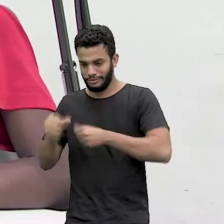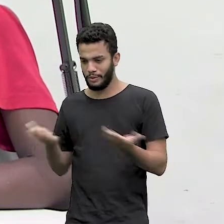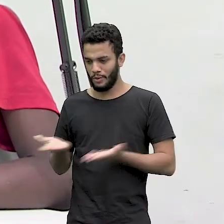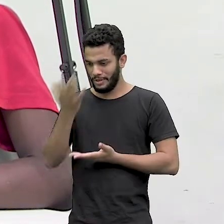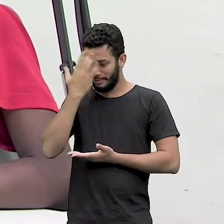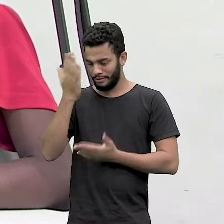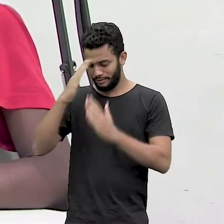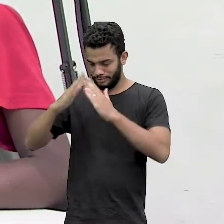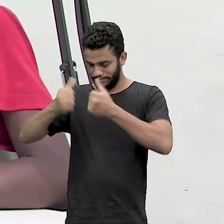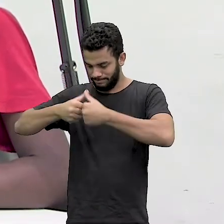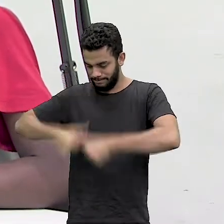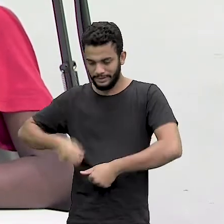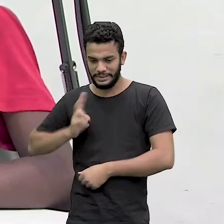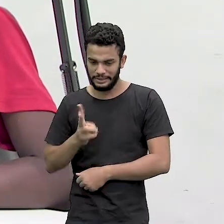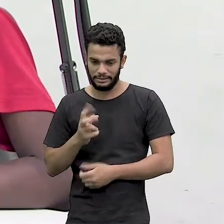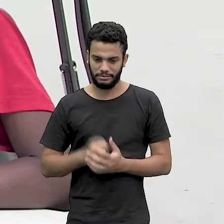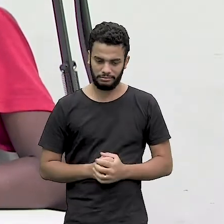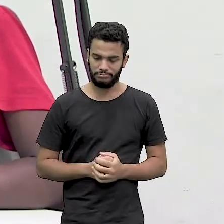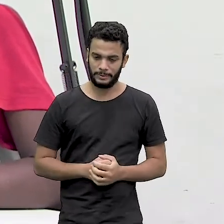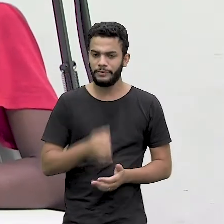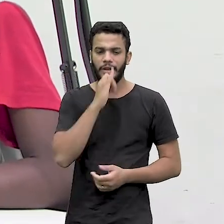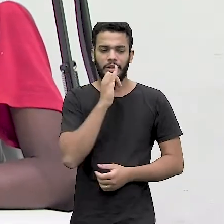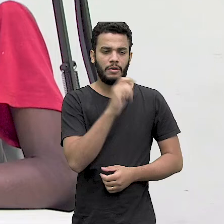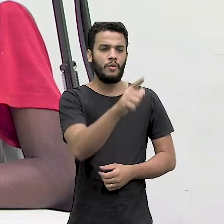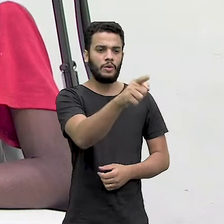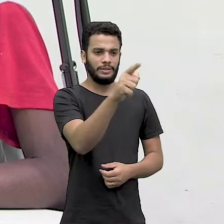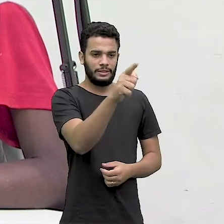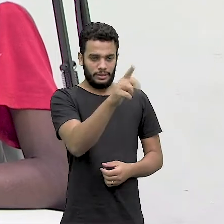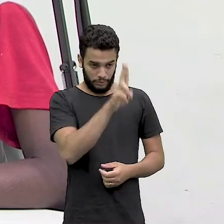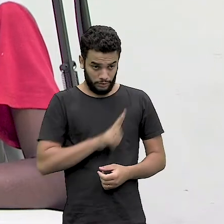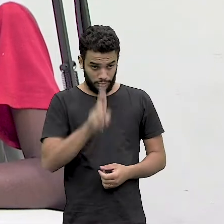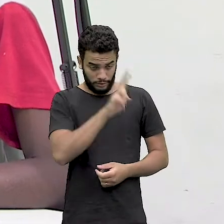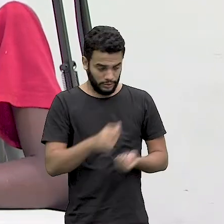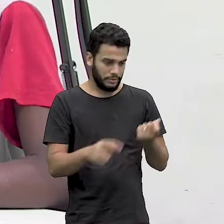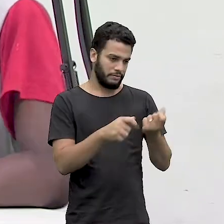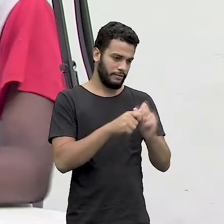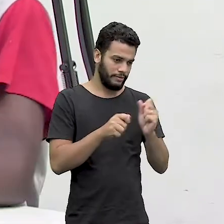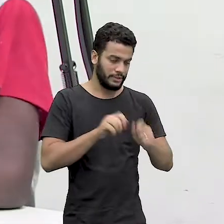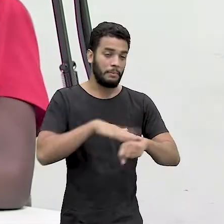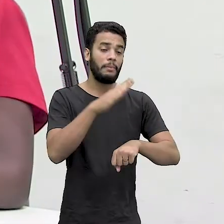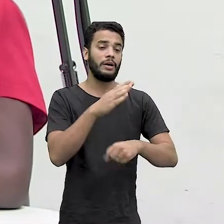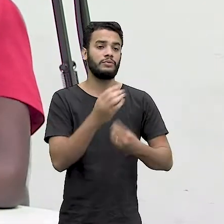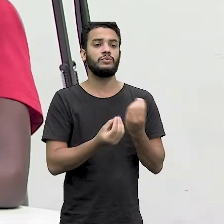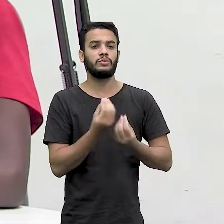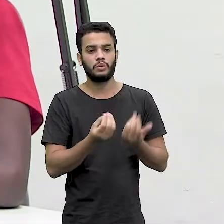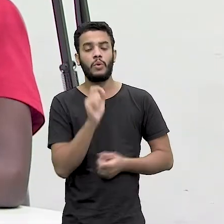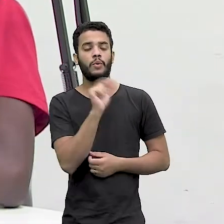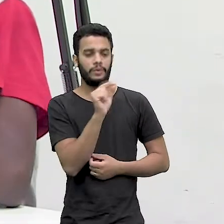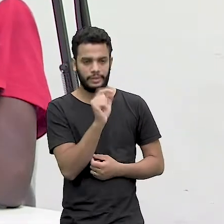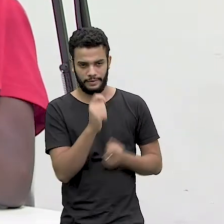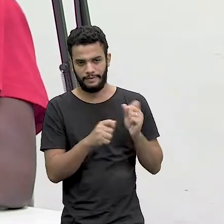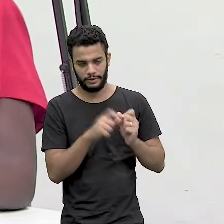você consome? O que nós mais consumimos? Você e seus colegas. Olha, nós